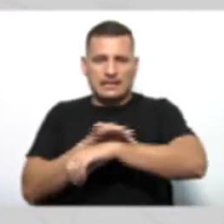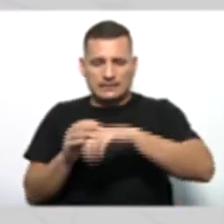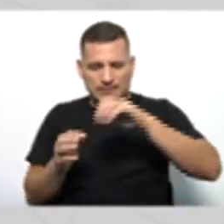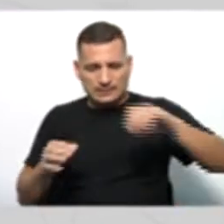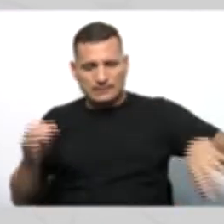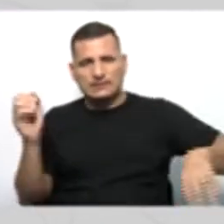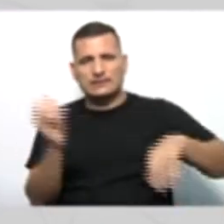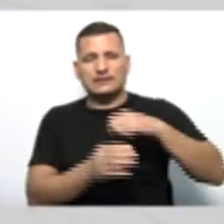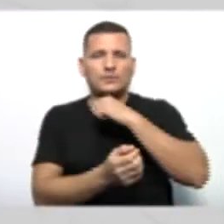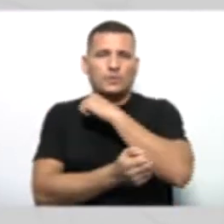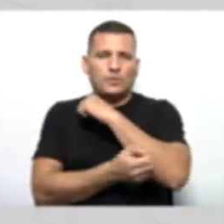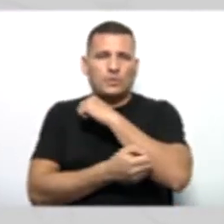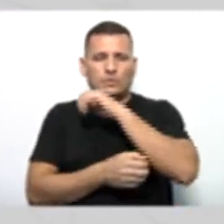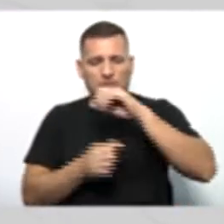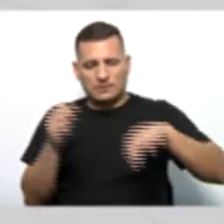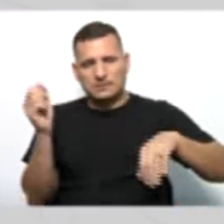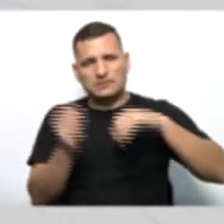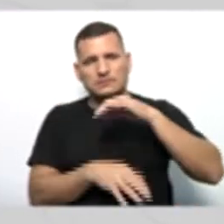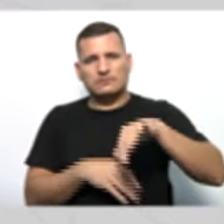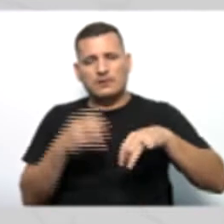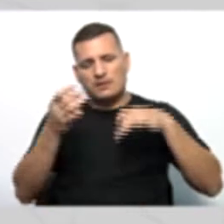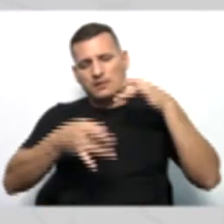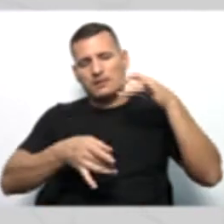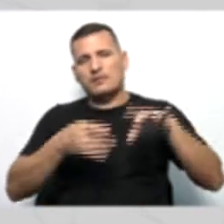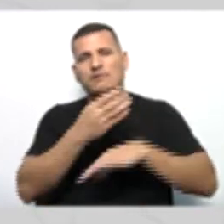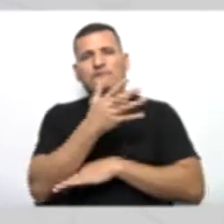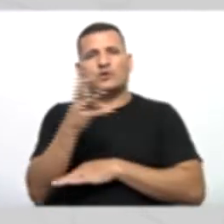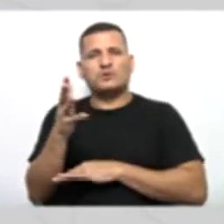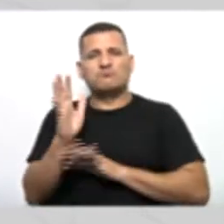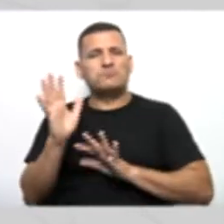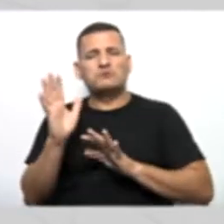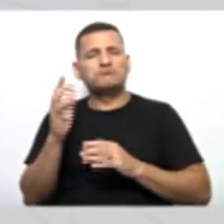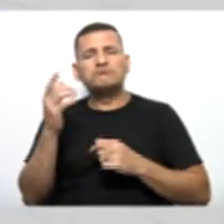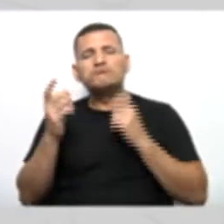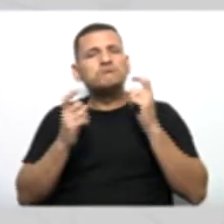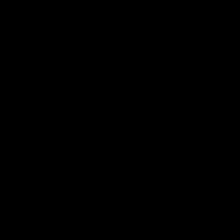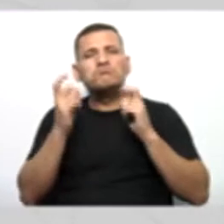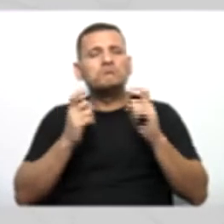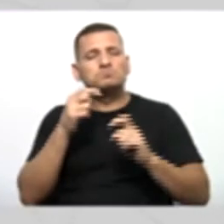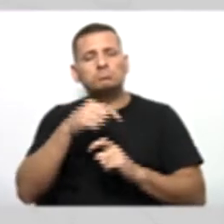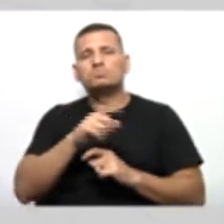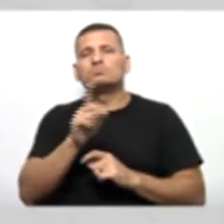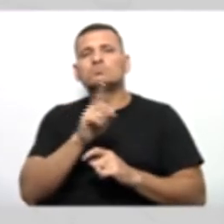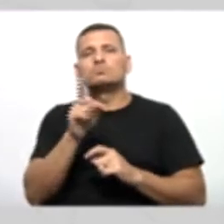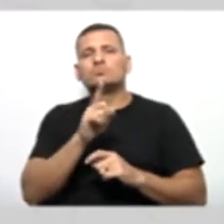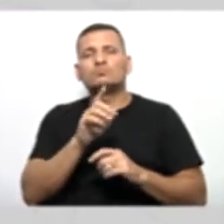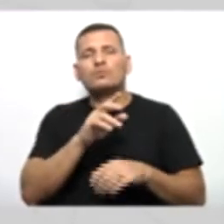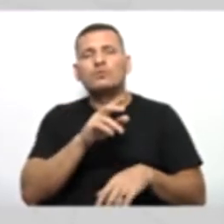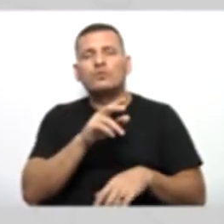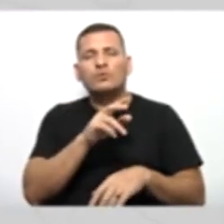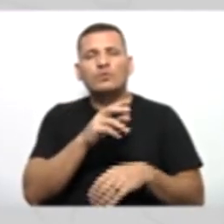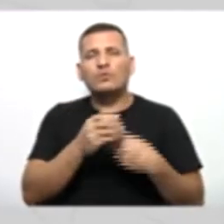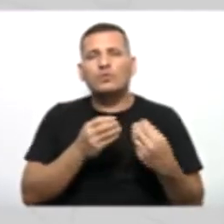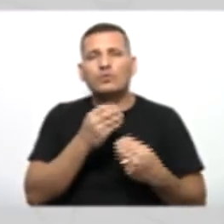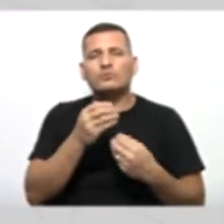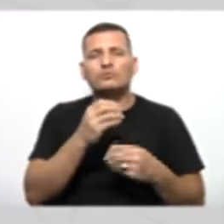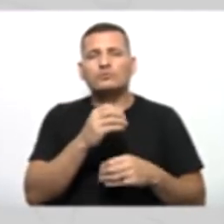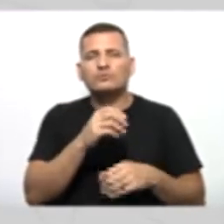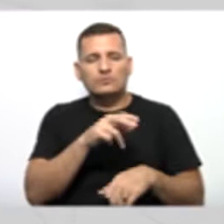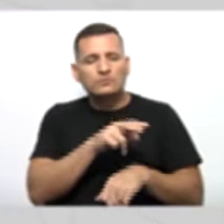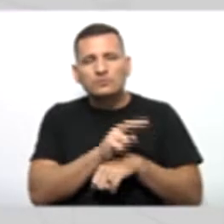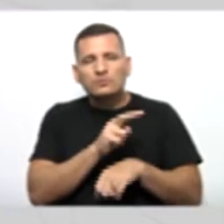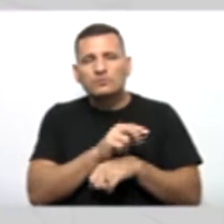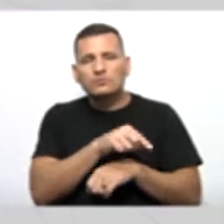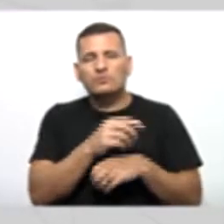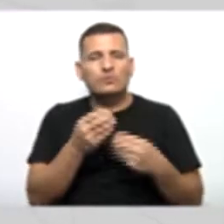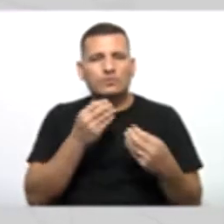ossos, tudo é deixado na floresta sem muita preocupação com um cuidado de tratar aqueles